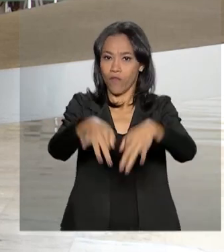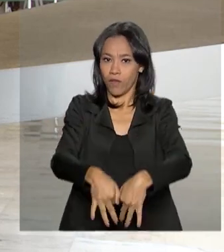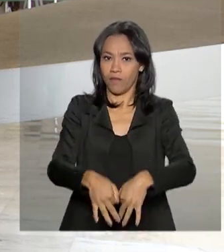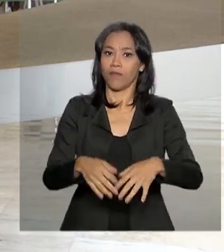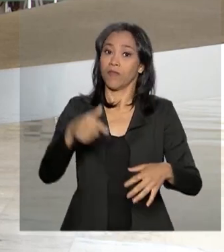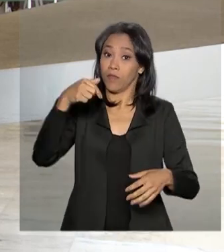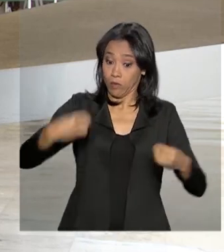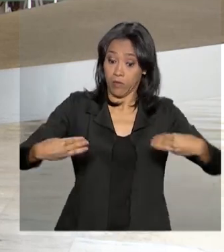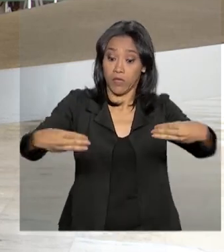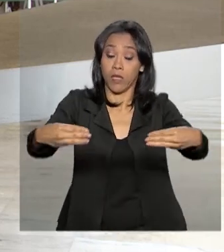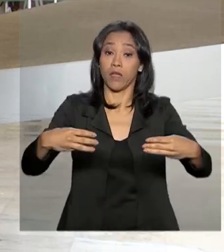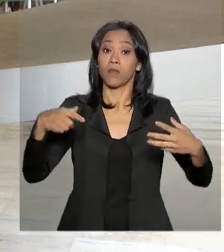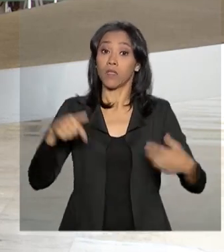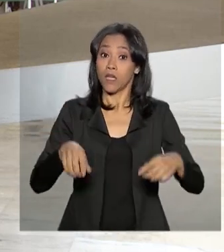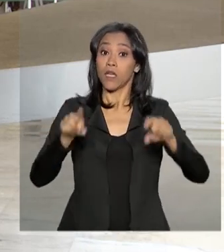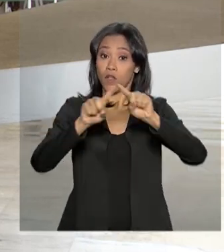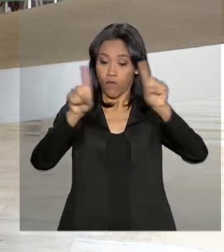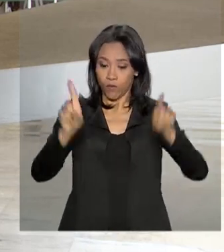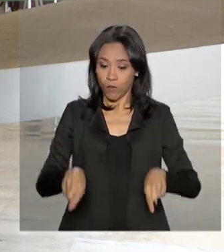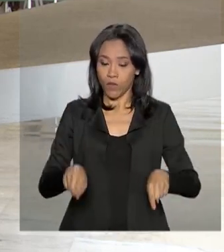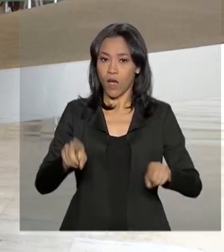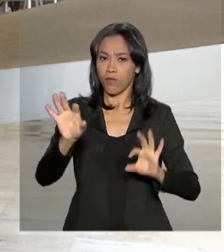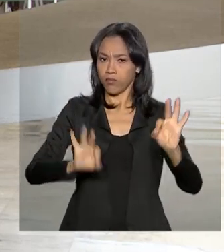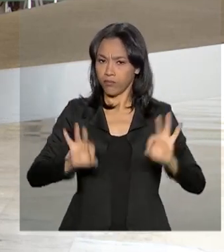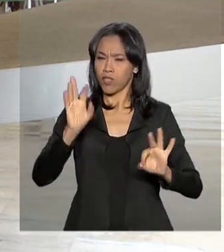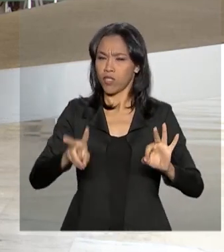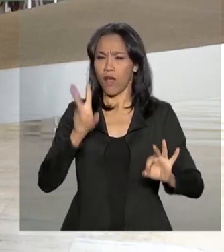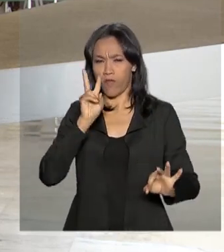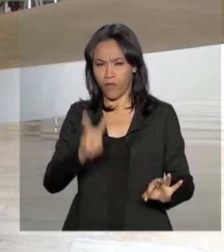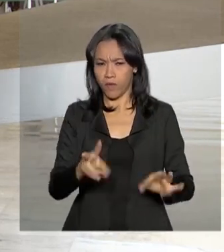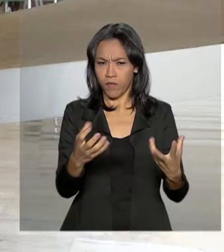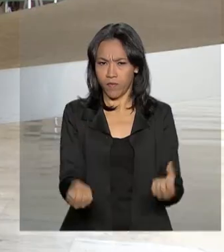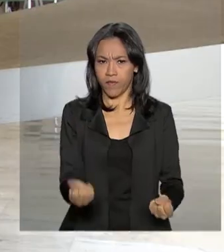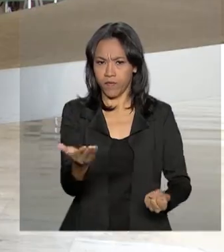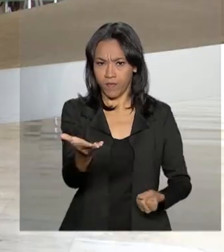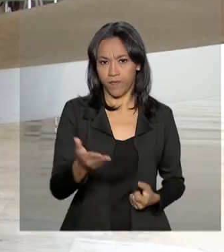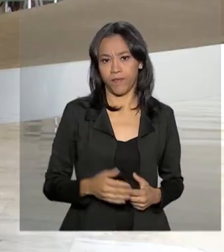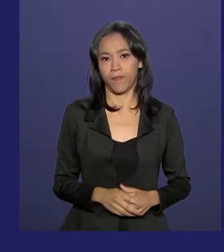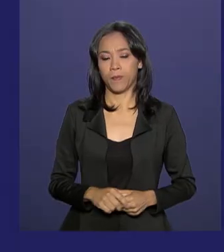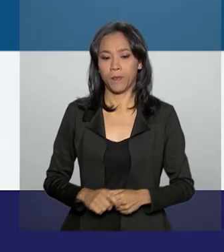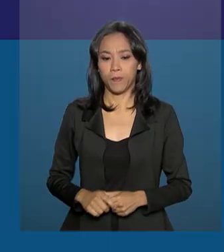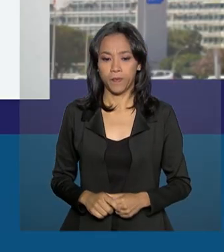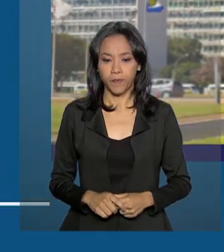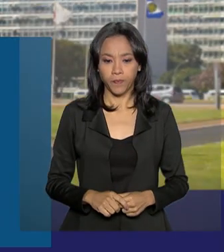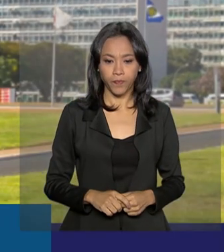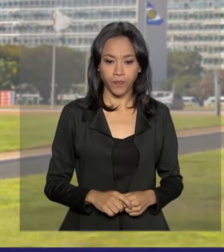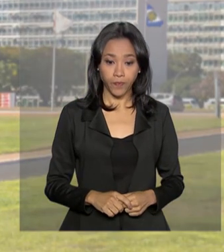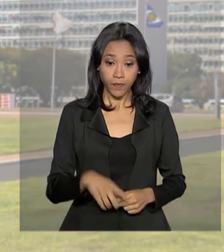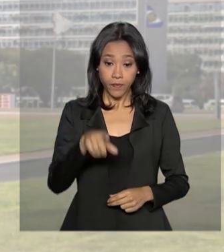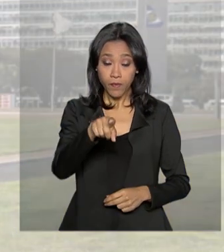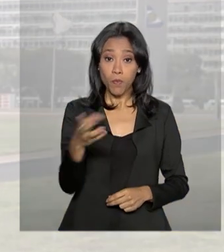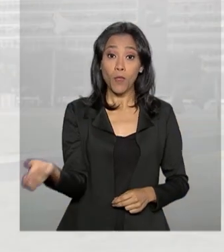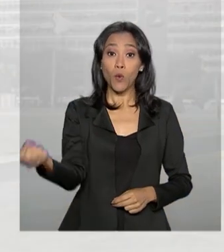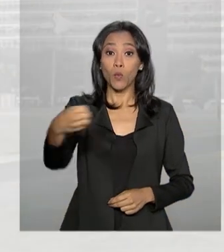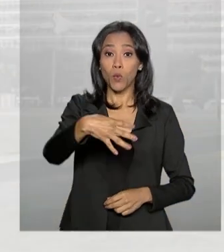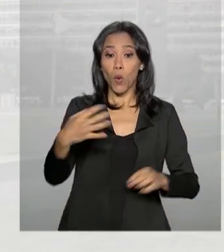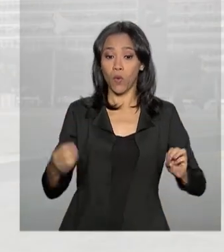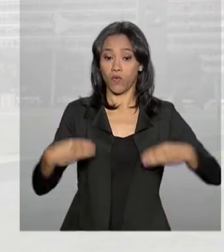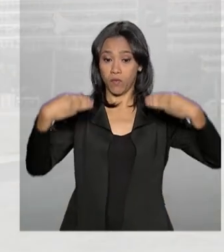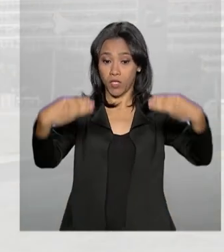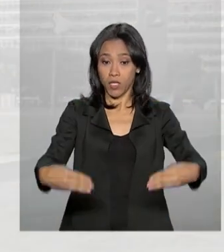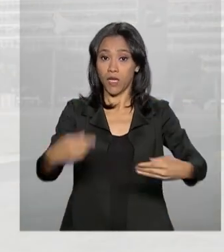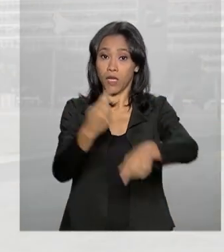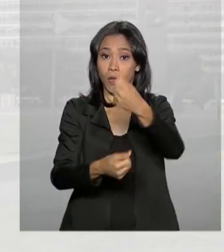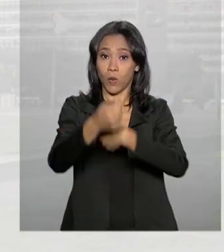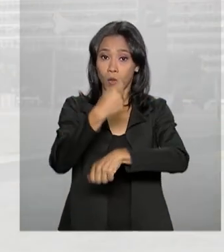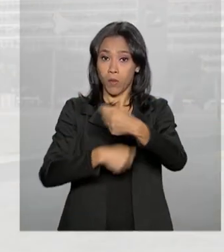do quadro de funcionários já está em vigor. Vamos ver na reportagem. O novo Ministério da Economia